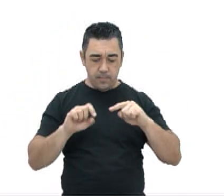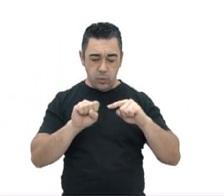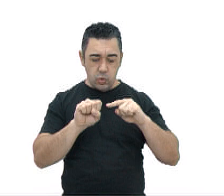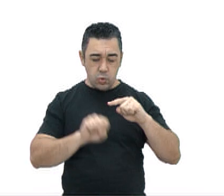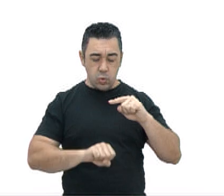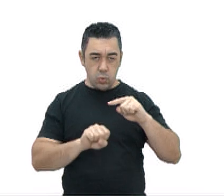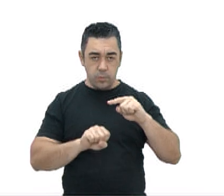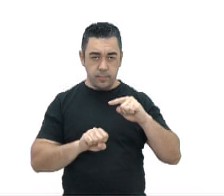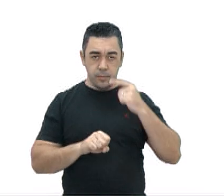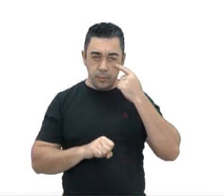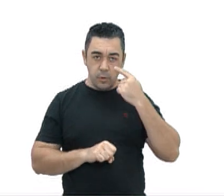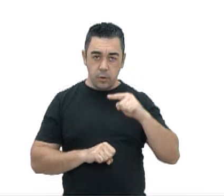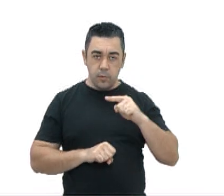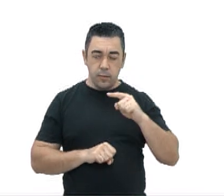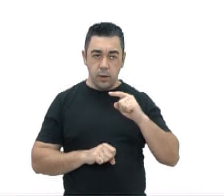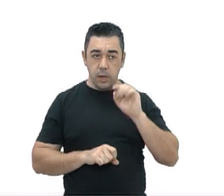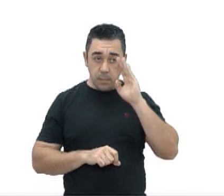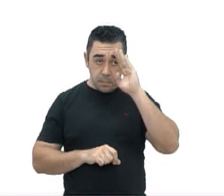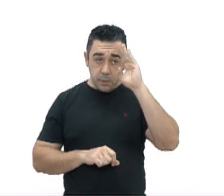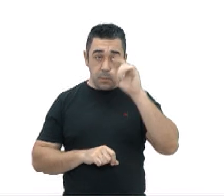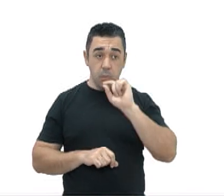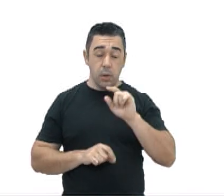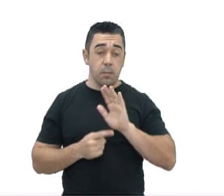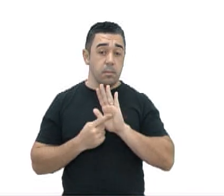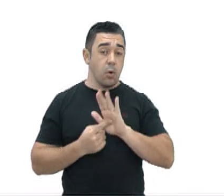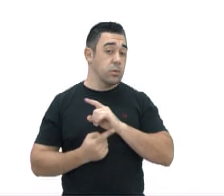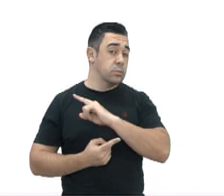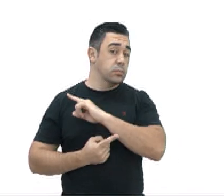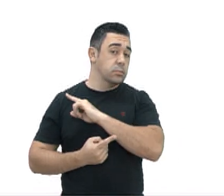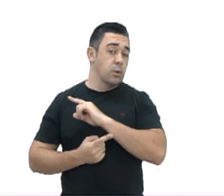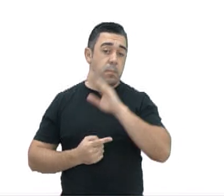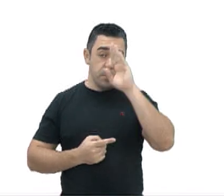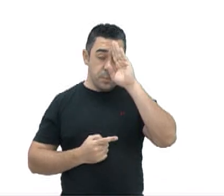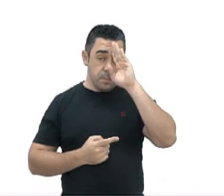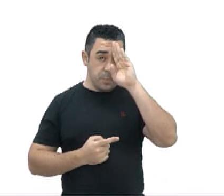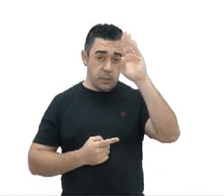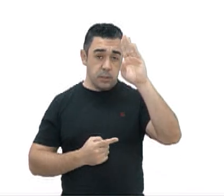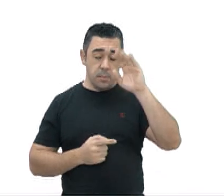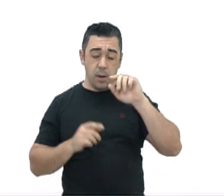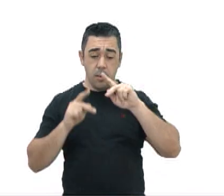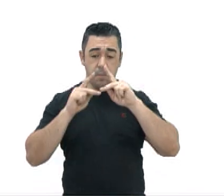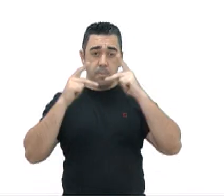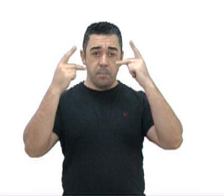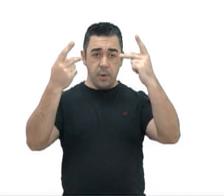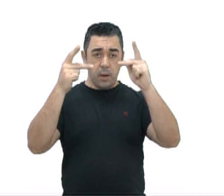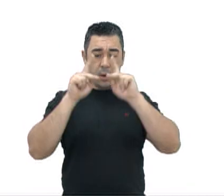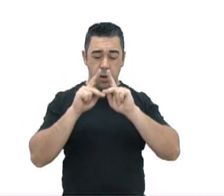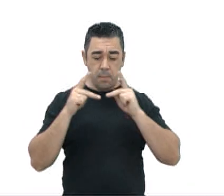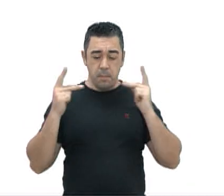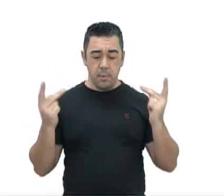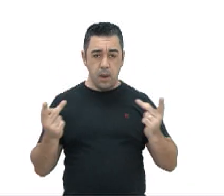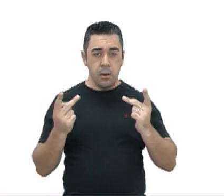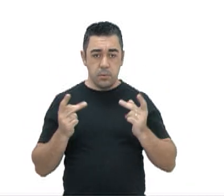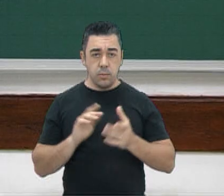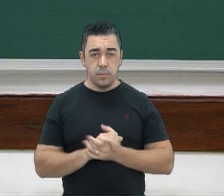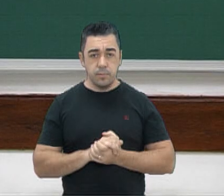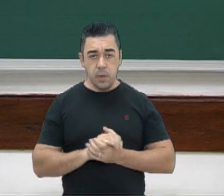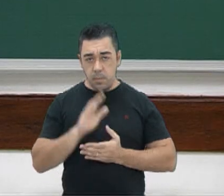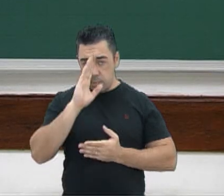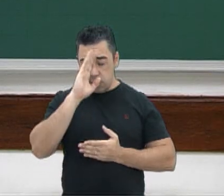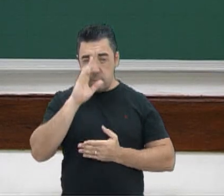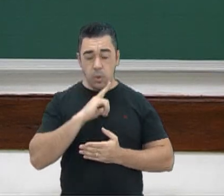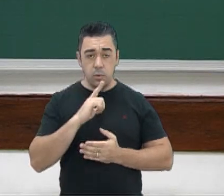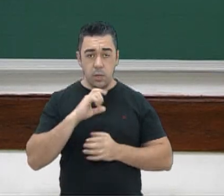sul. E aqui eu trago destacado para você alguns dos principais paralelos que nós temos no nosso planeta. Além da